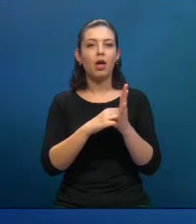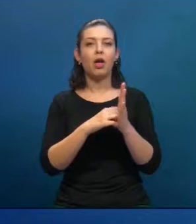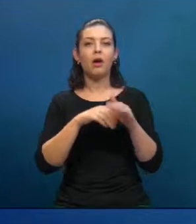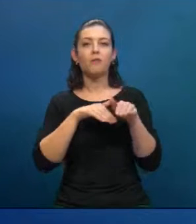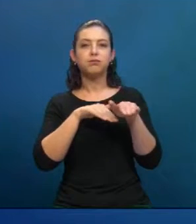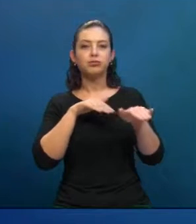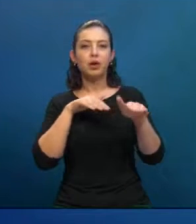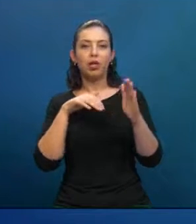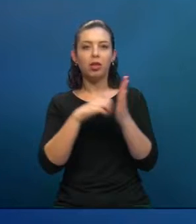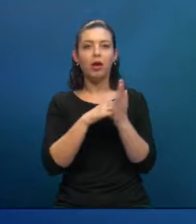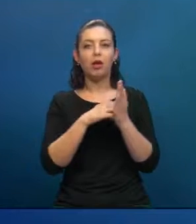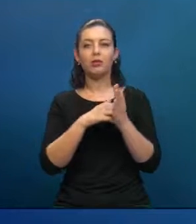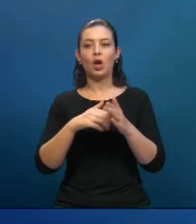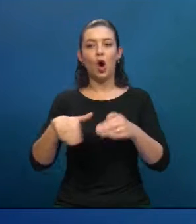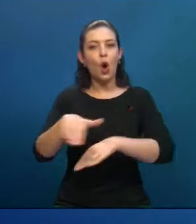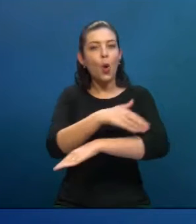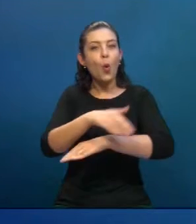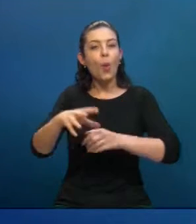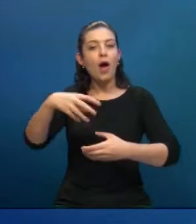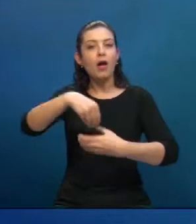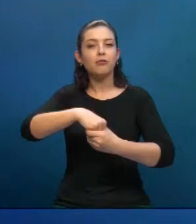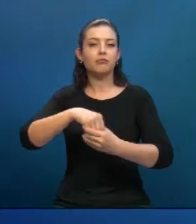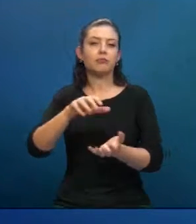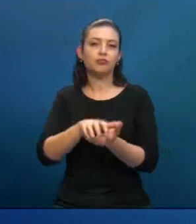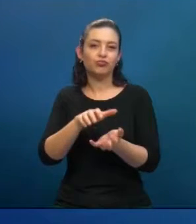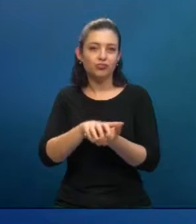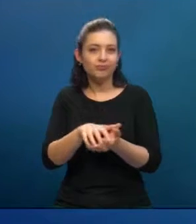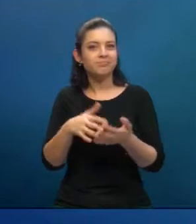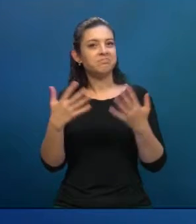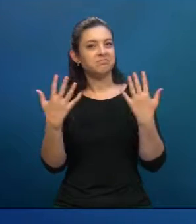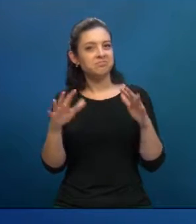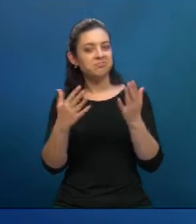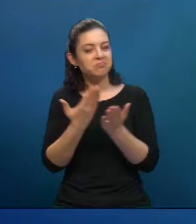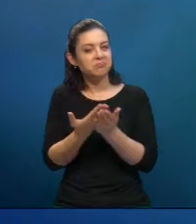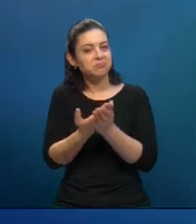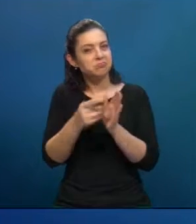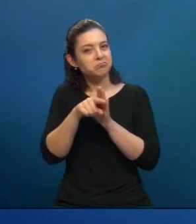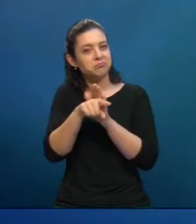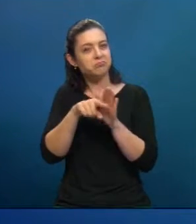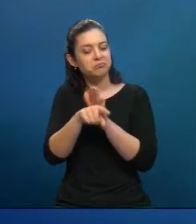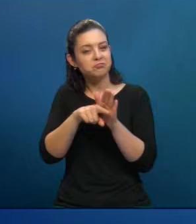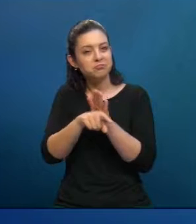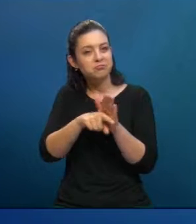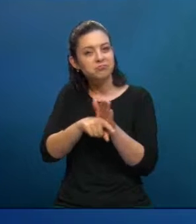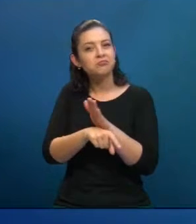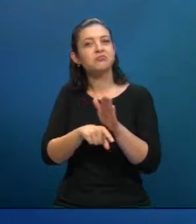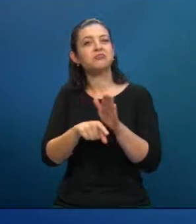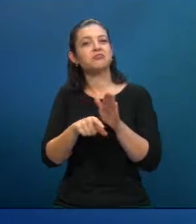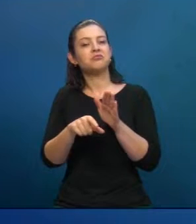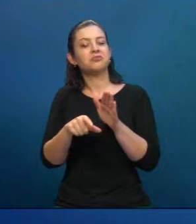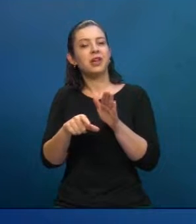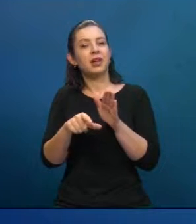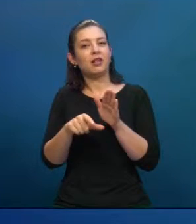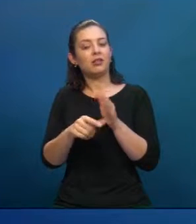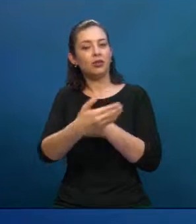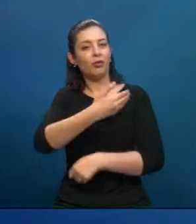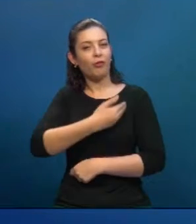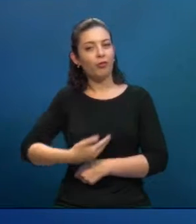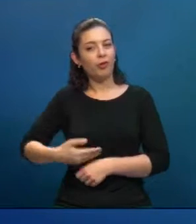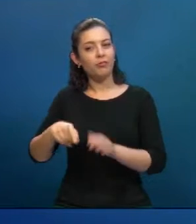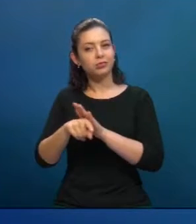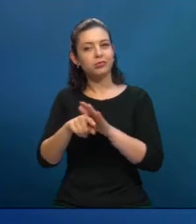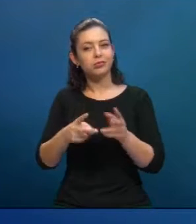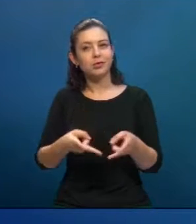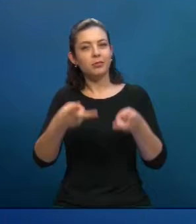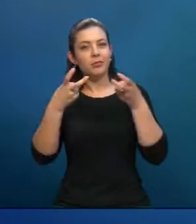nas vias do município é tão um estudo feito aí por órgão competente que viram essa